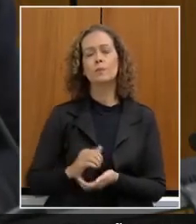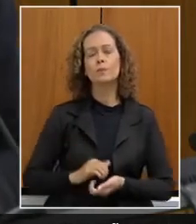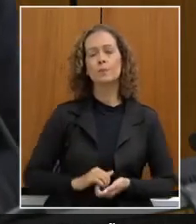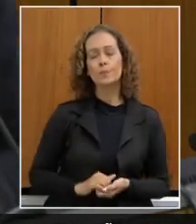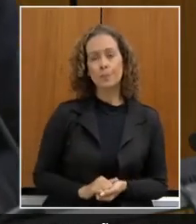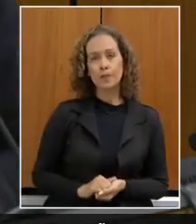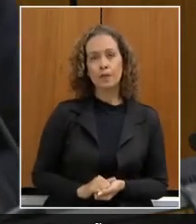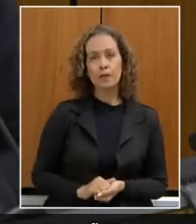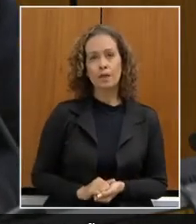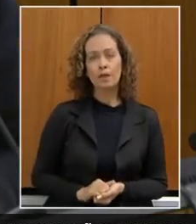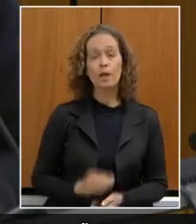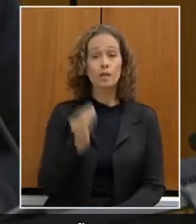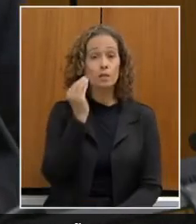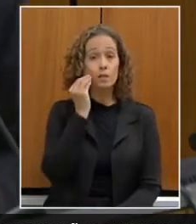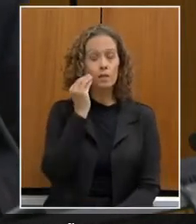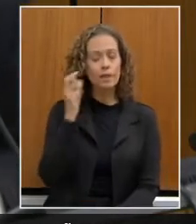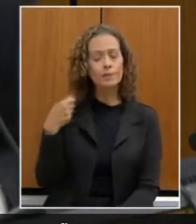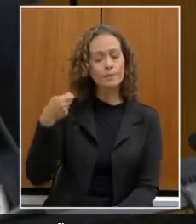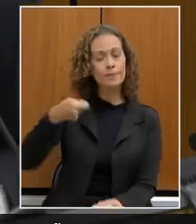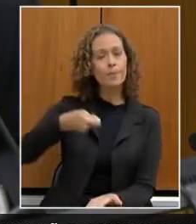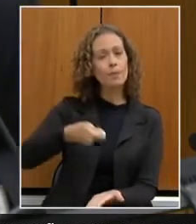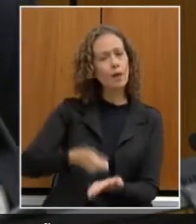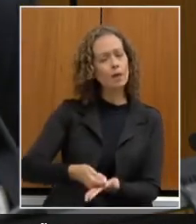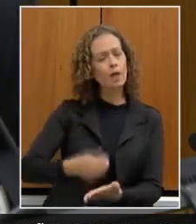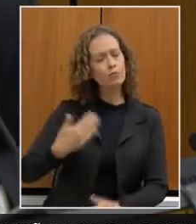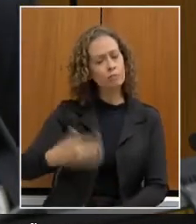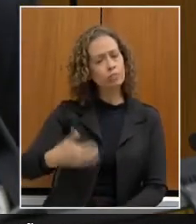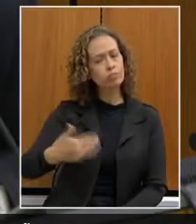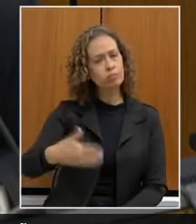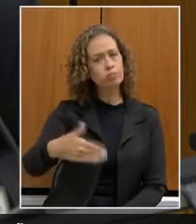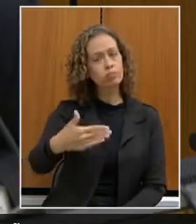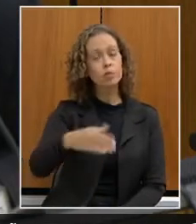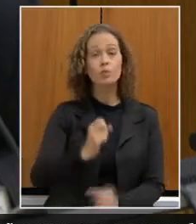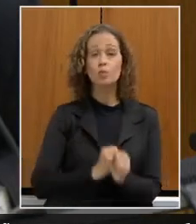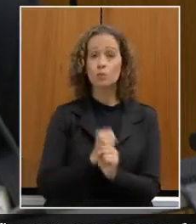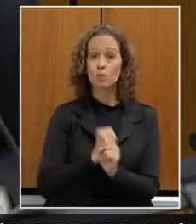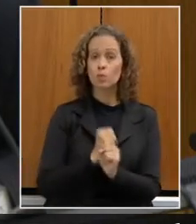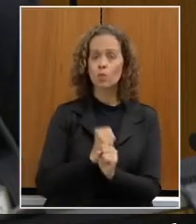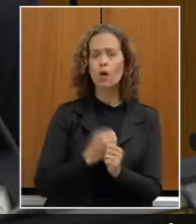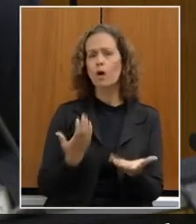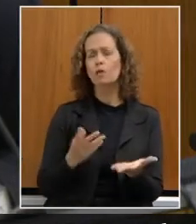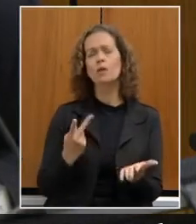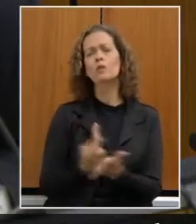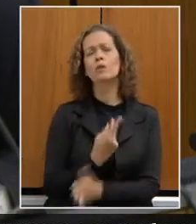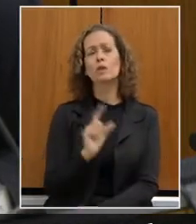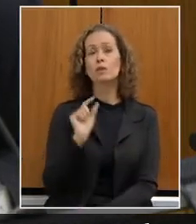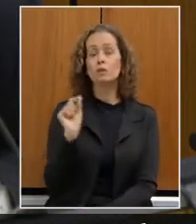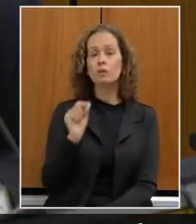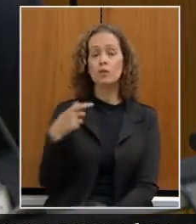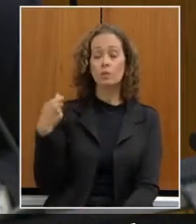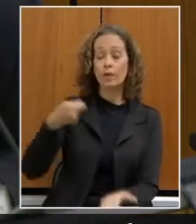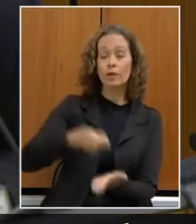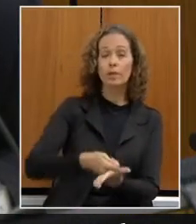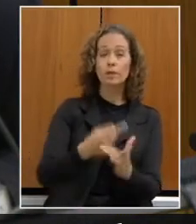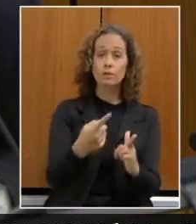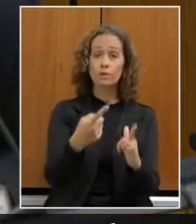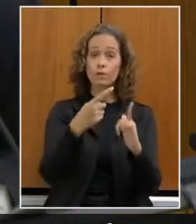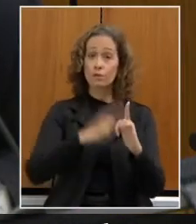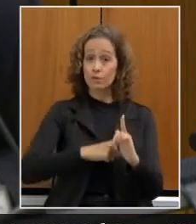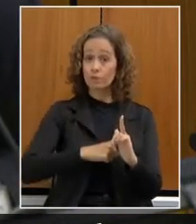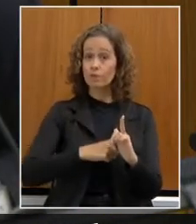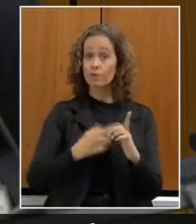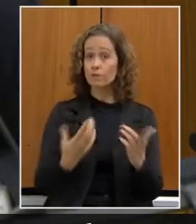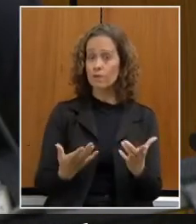tentar pagar o corrente no ano. O que acontece? Esse pagamento de dívida acaba